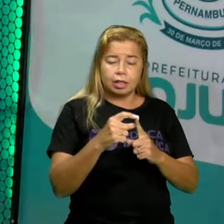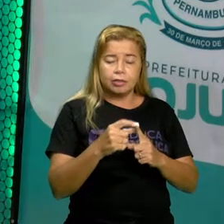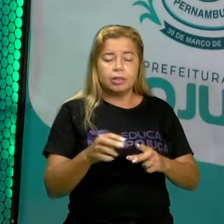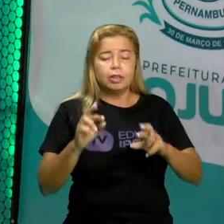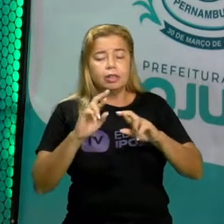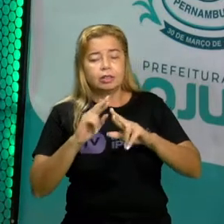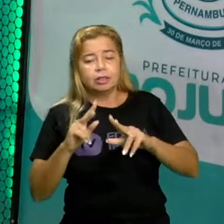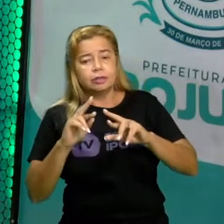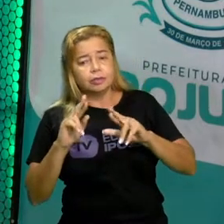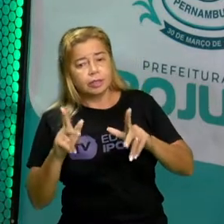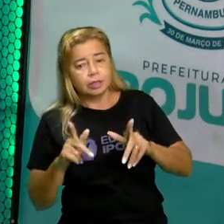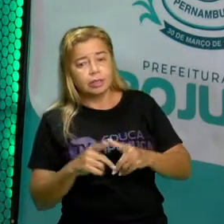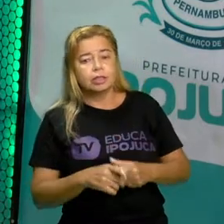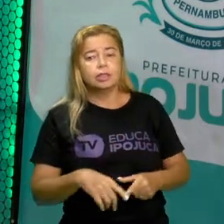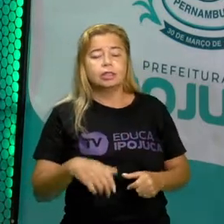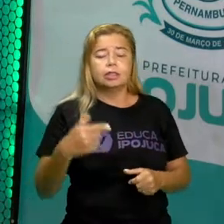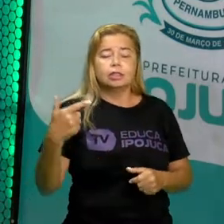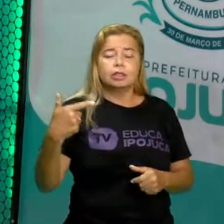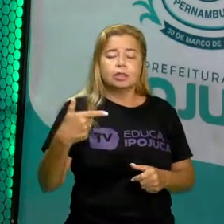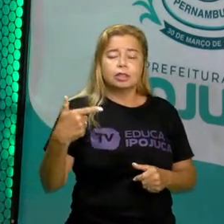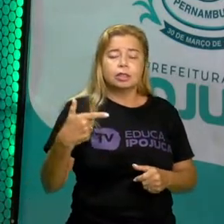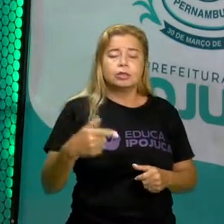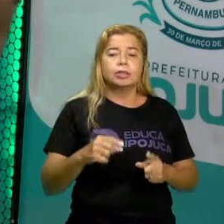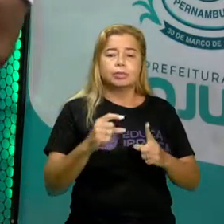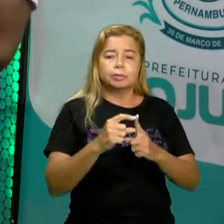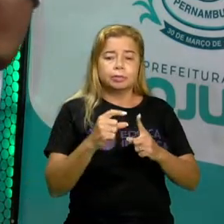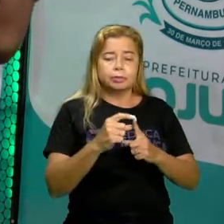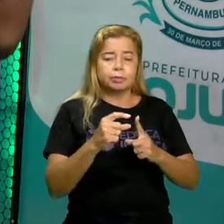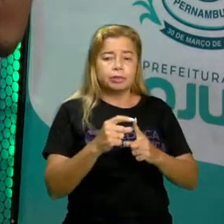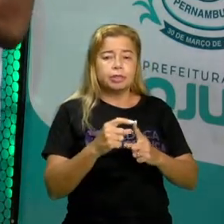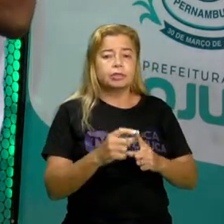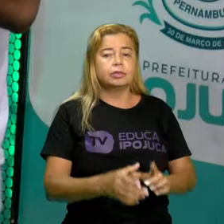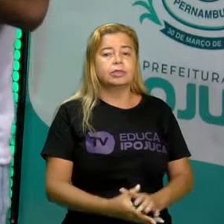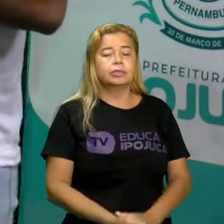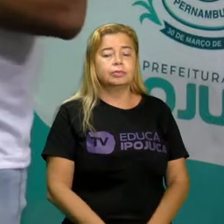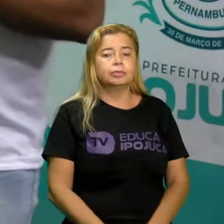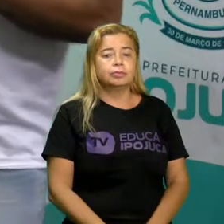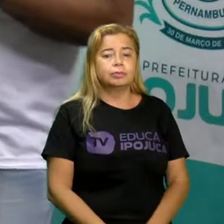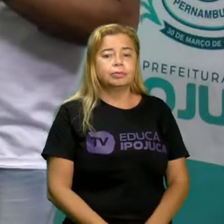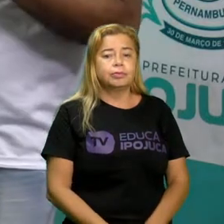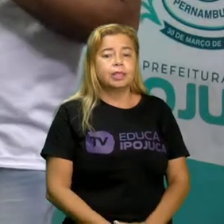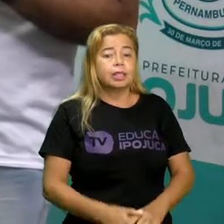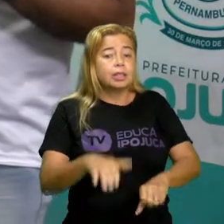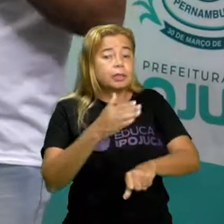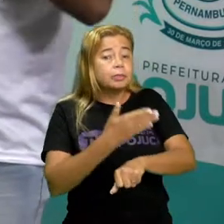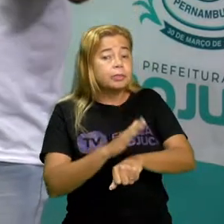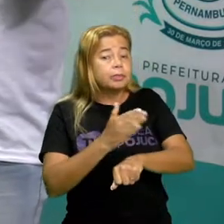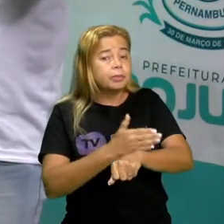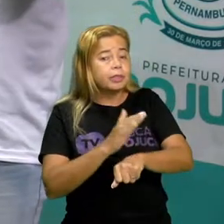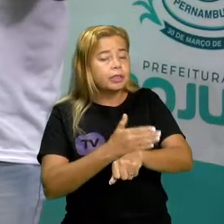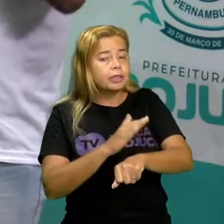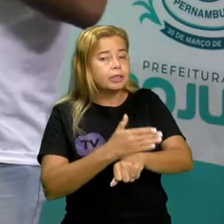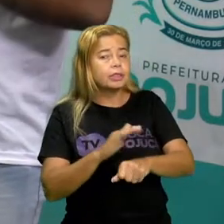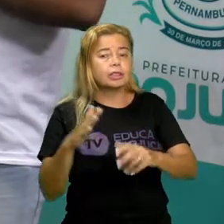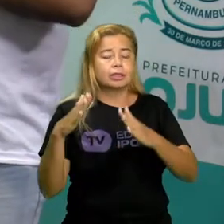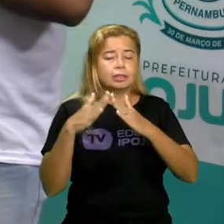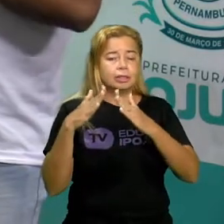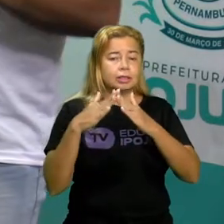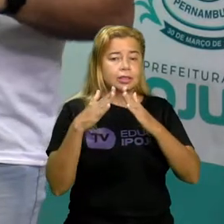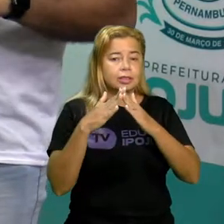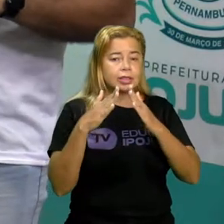eu falo world. World. Então, é só você praticar aí em casa que você vai